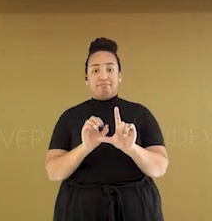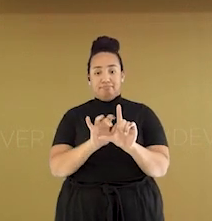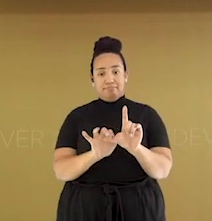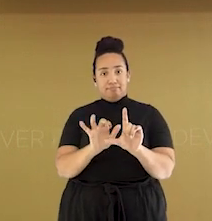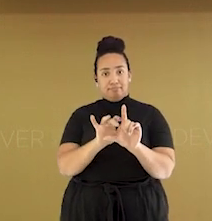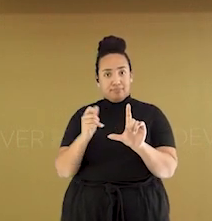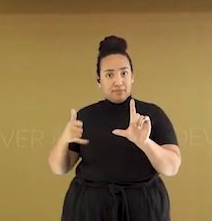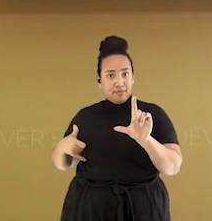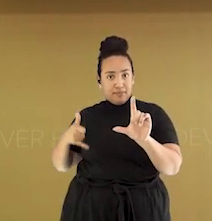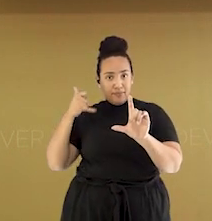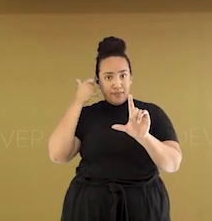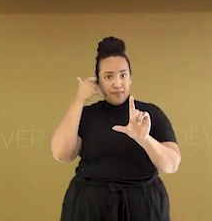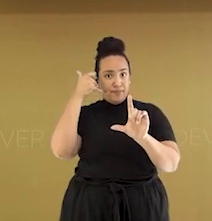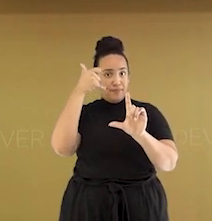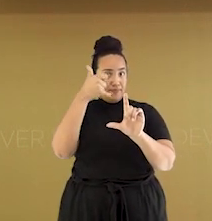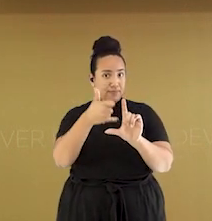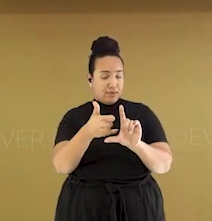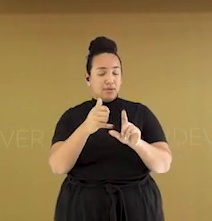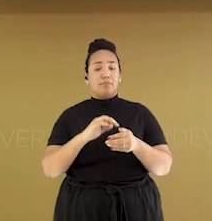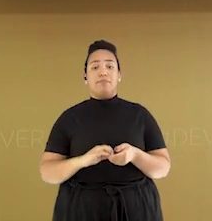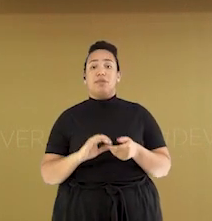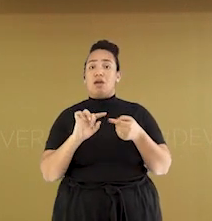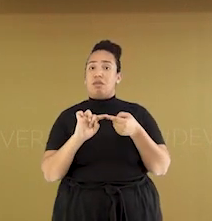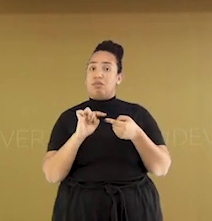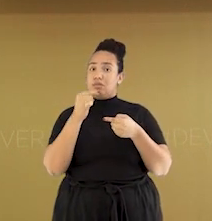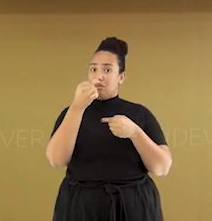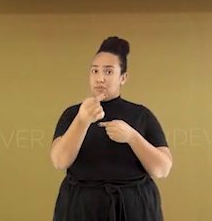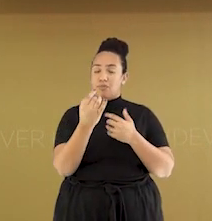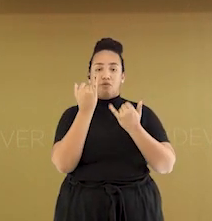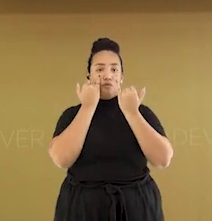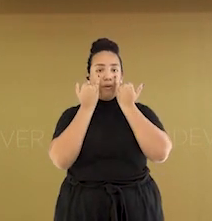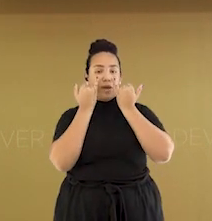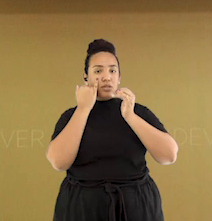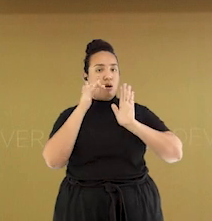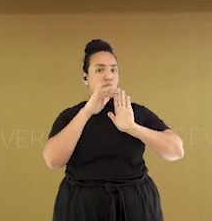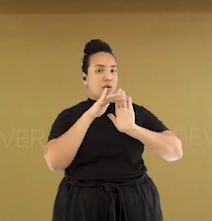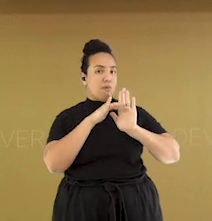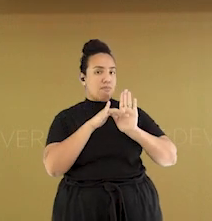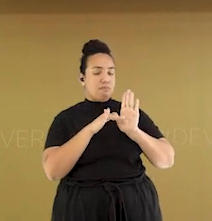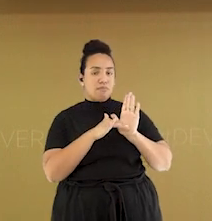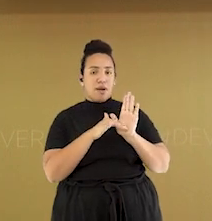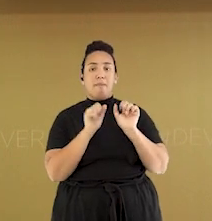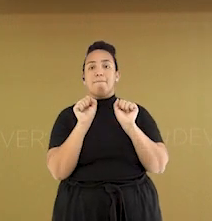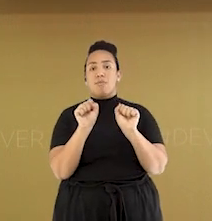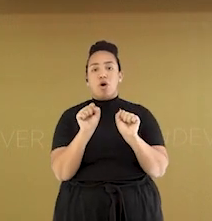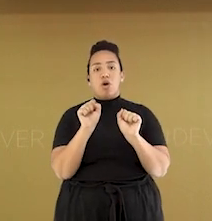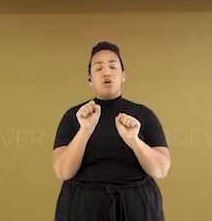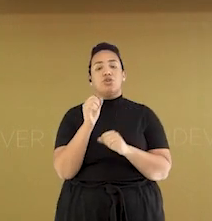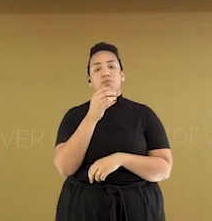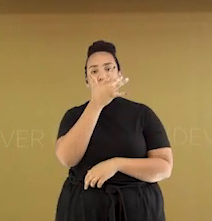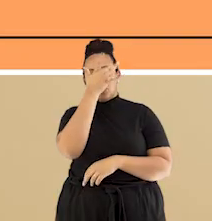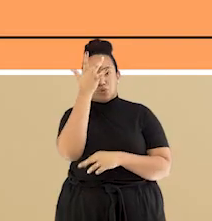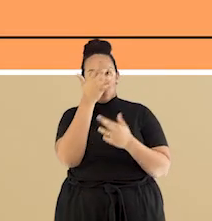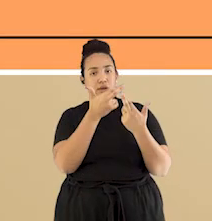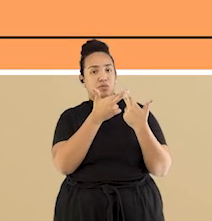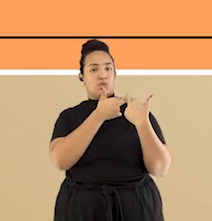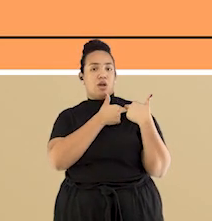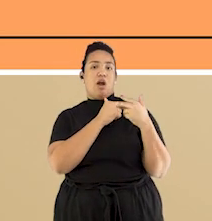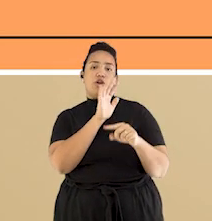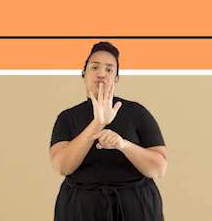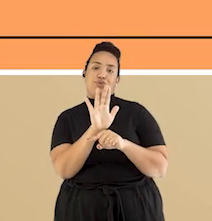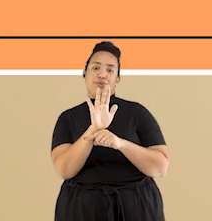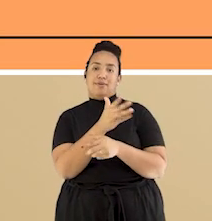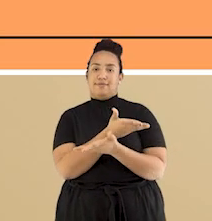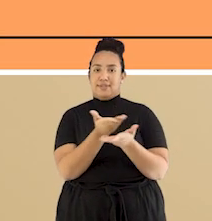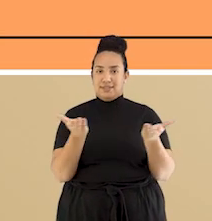que aparece aqui na tela. Depois é só entrar e preencher o formulário. Você pode pedir ajuda para os seus responsáveis. Agora eu